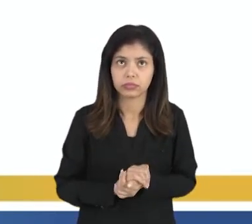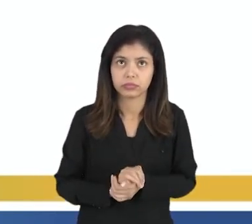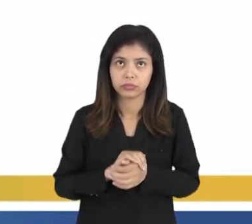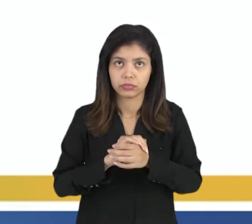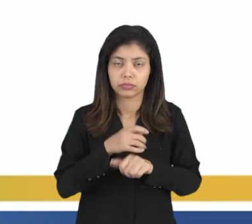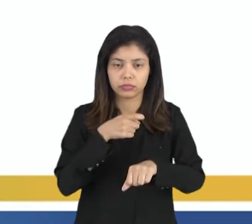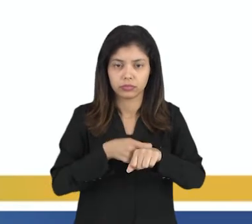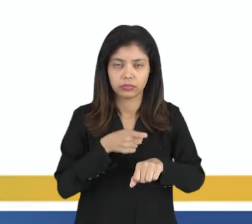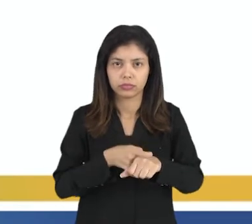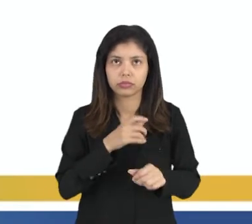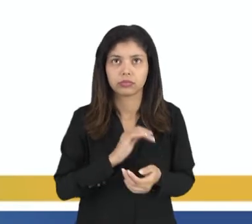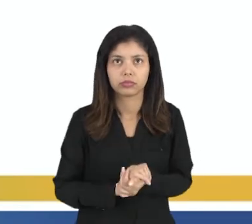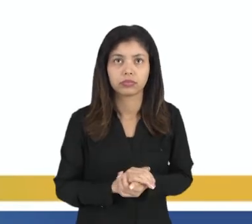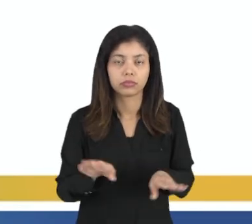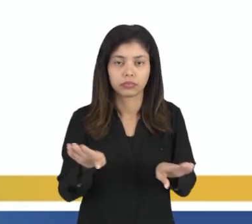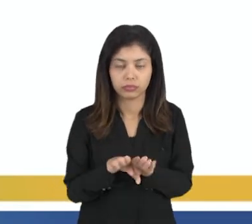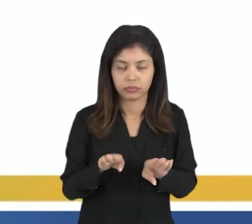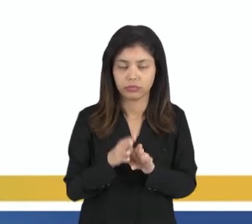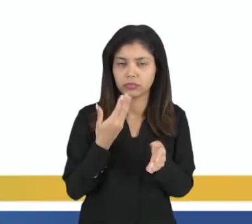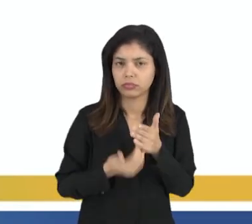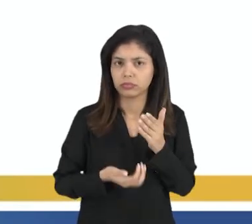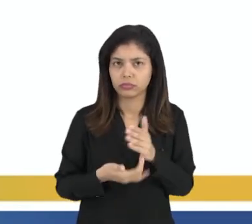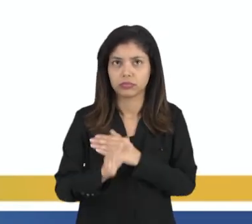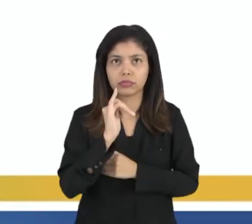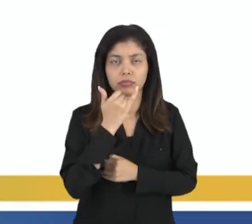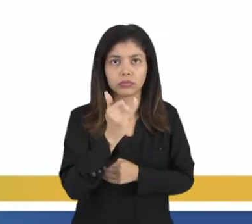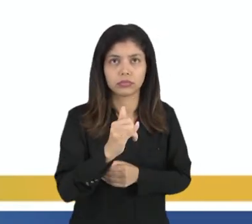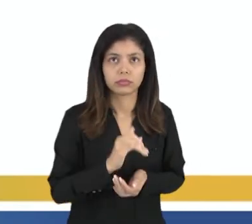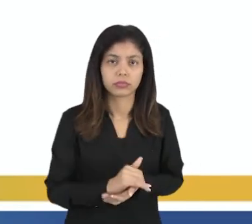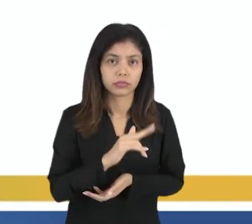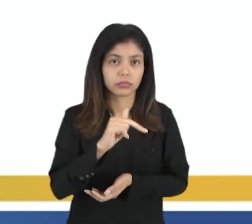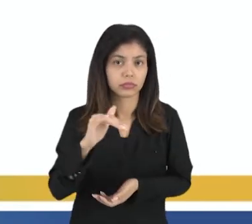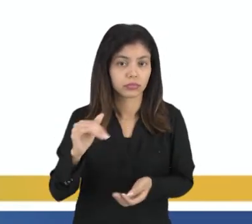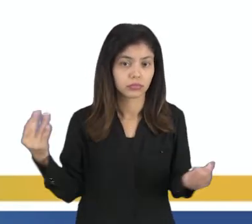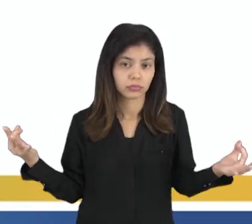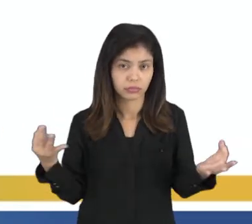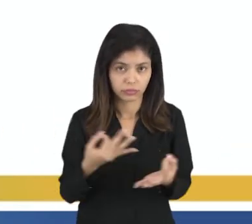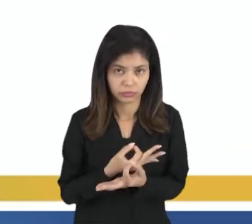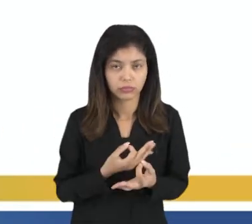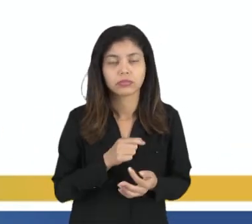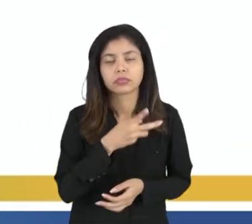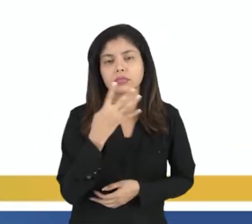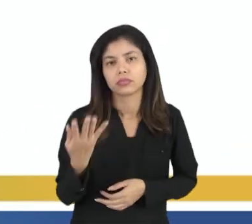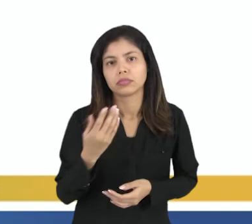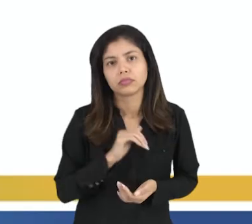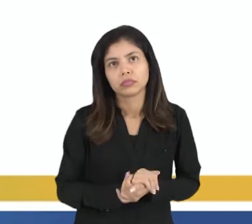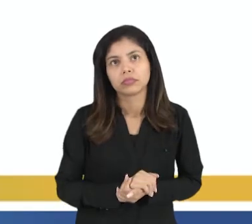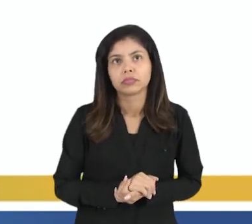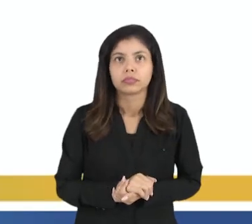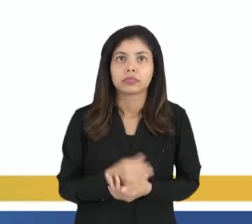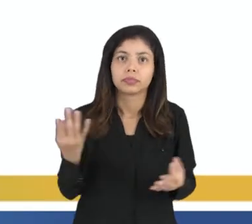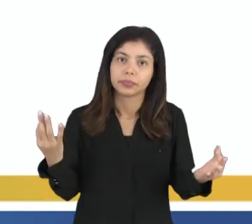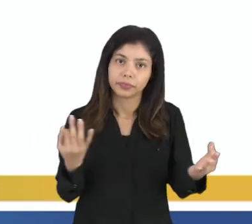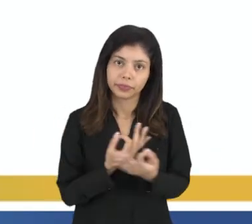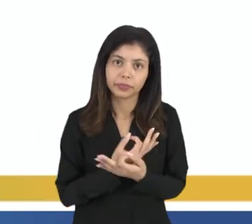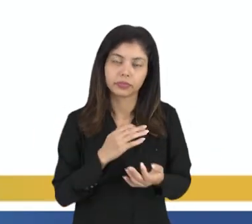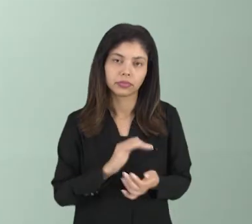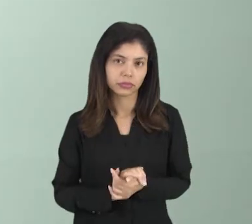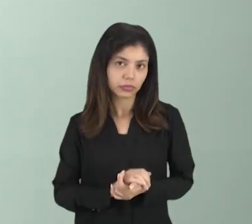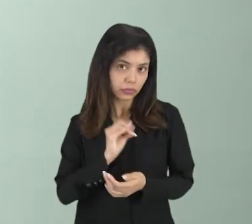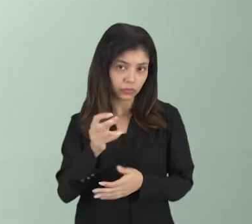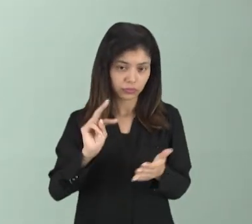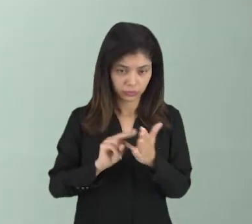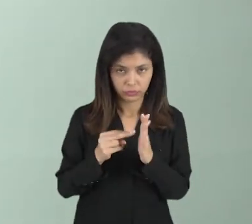para o sólido. Nisso também tem perca energética. Tá? Nunca vai ser perfeito. As quantidades nunca vão ser perfeitas. Isso